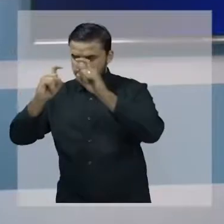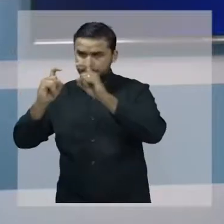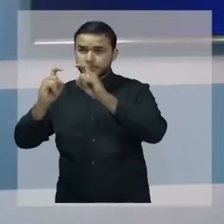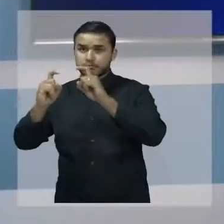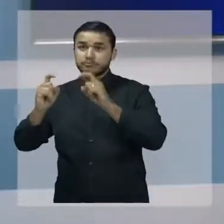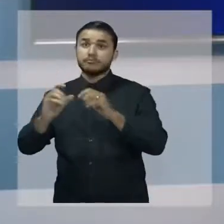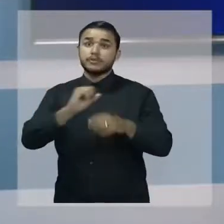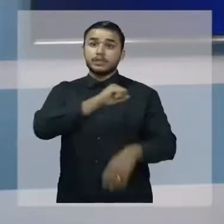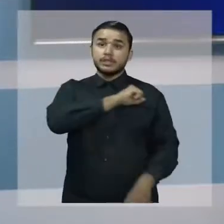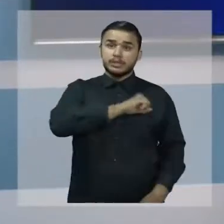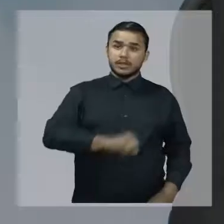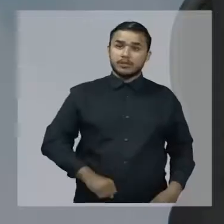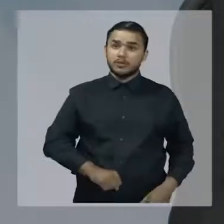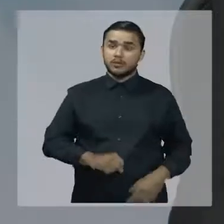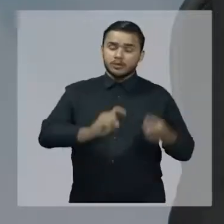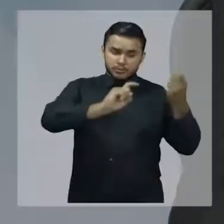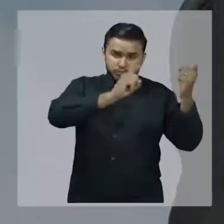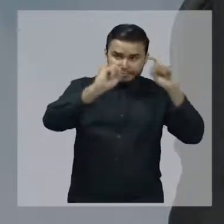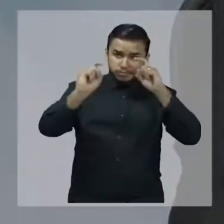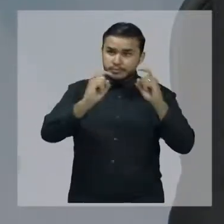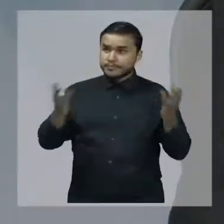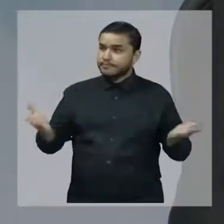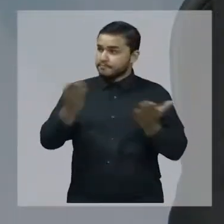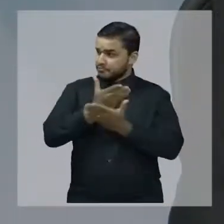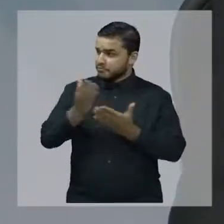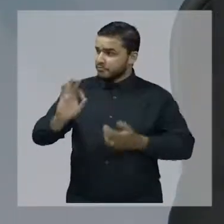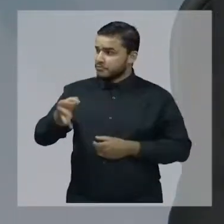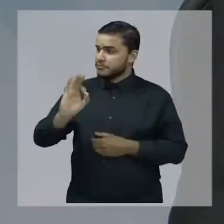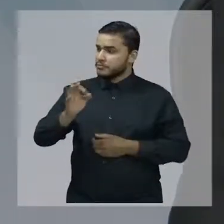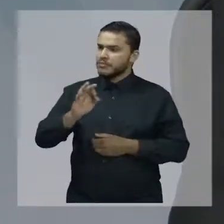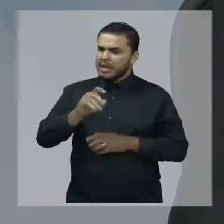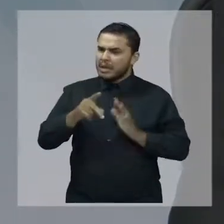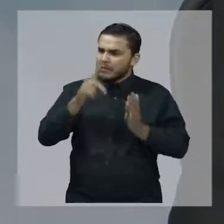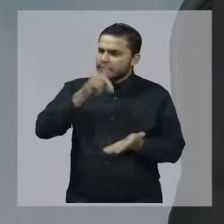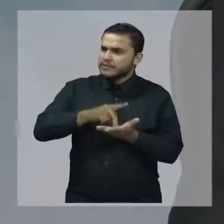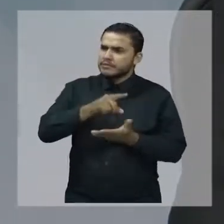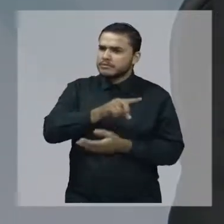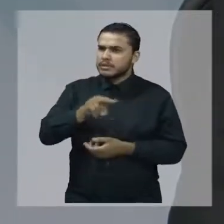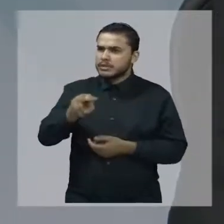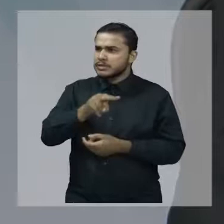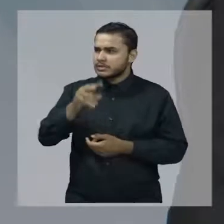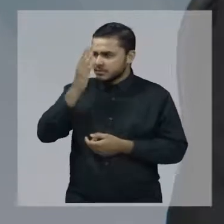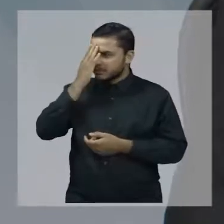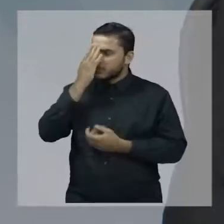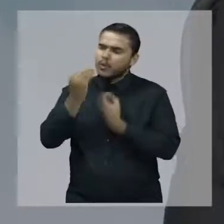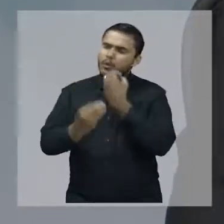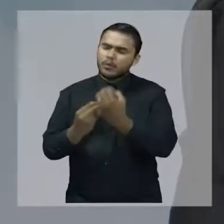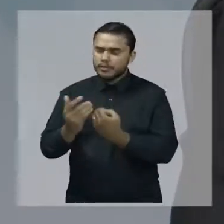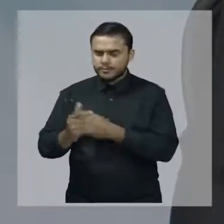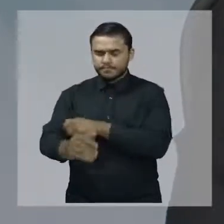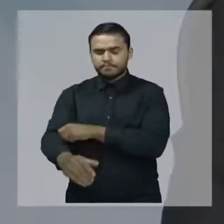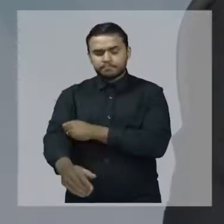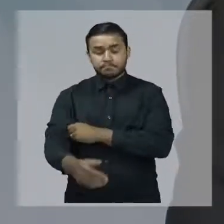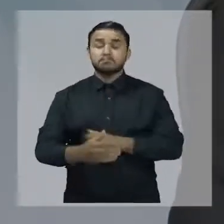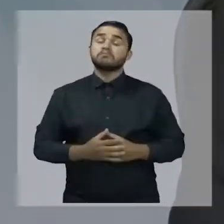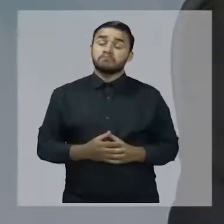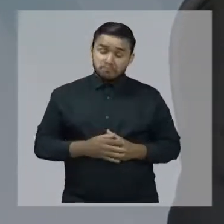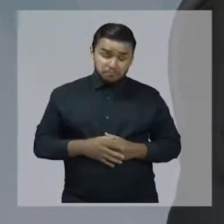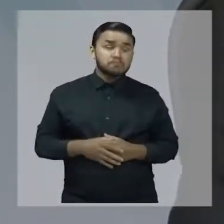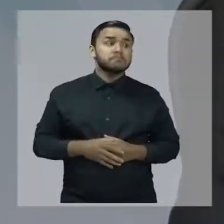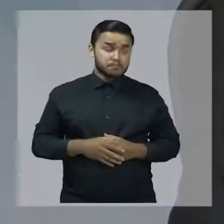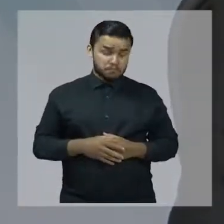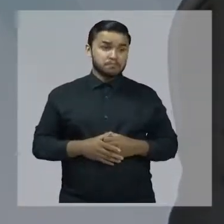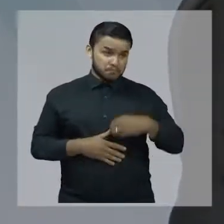governo. Cumpre-se o papel de que a sociedade brasileira espera do seu parlamento? Acho que sim, Arnaldo. Eu acho que essa